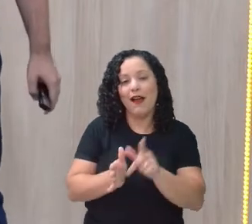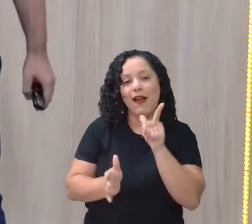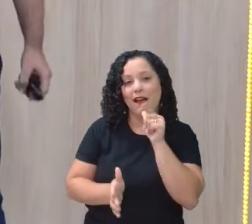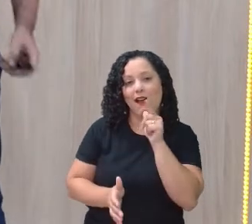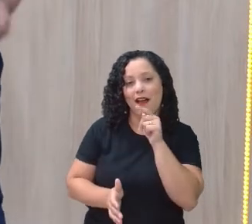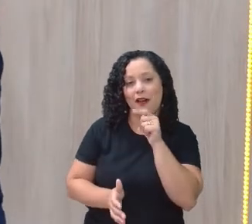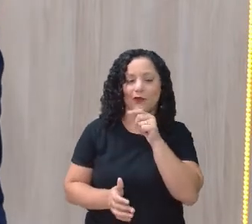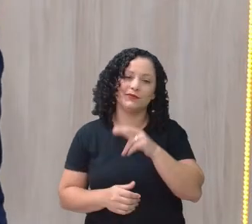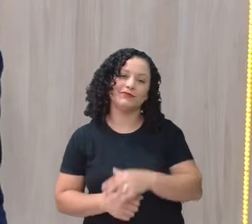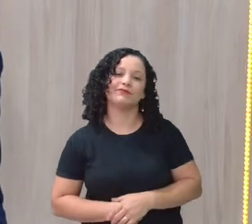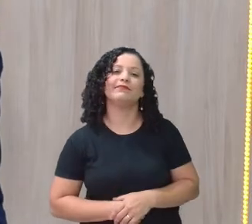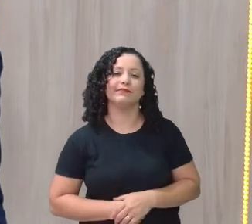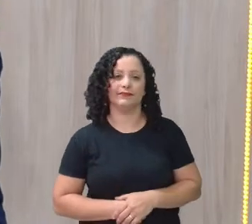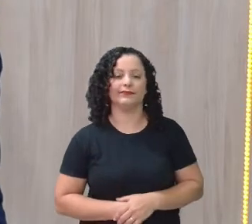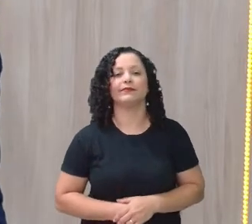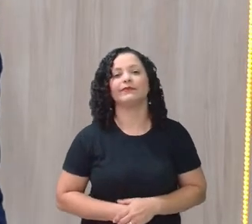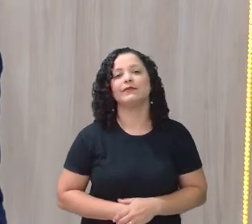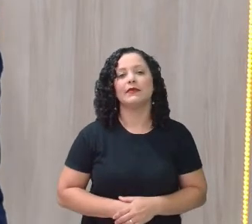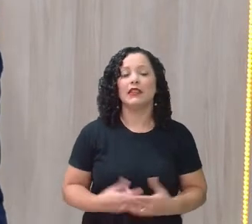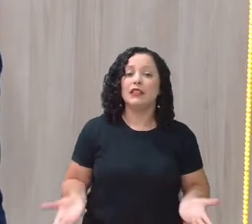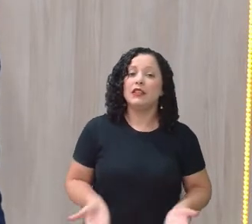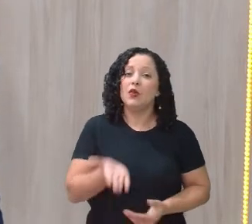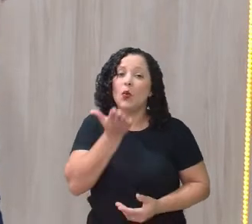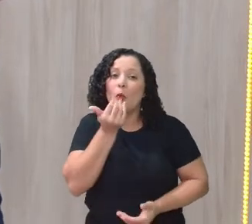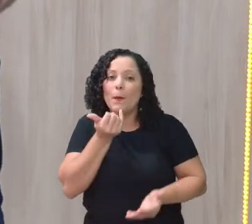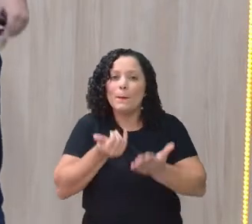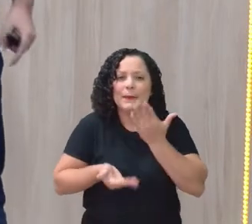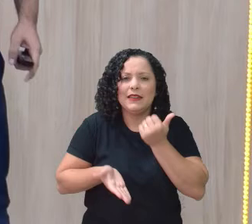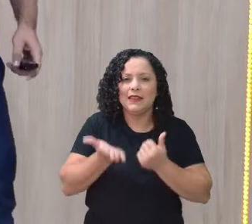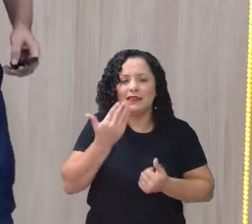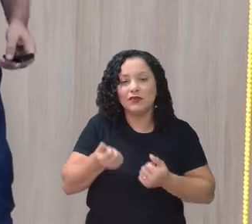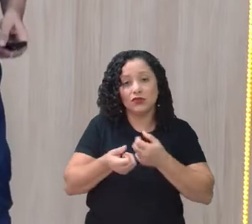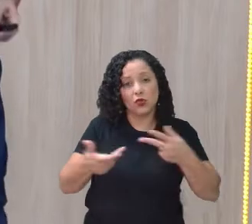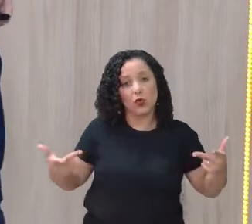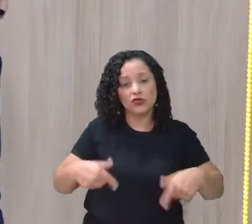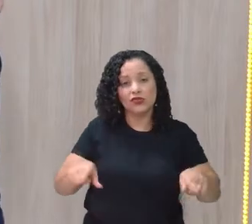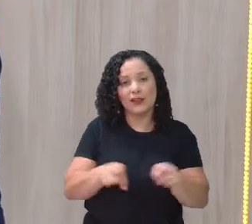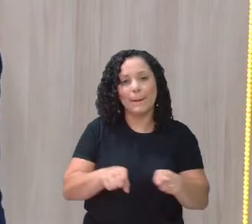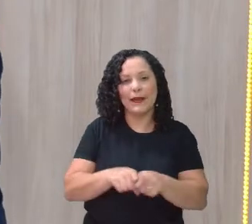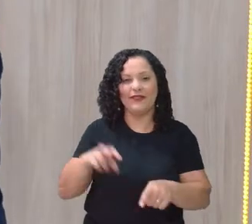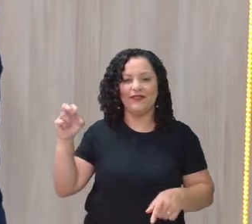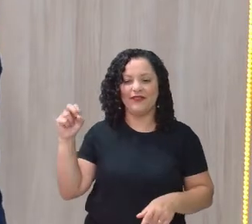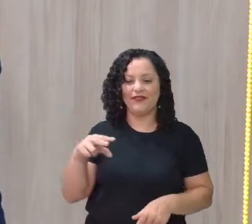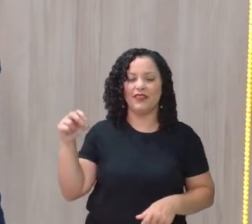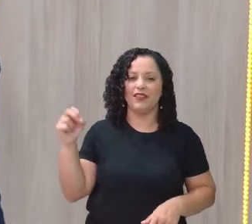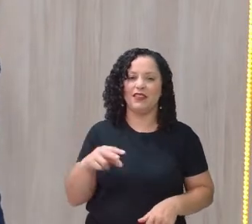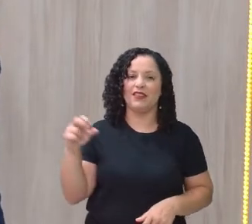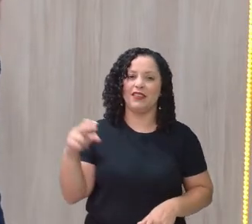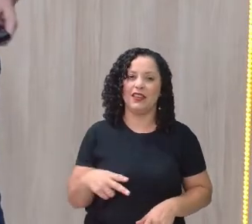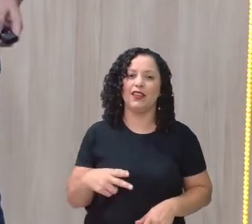não é isso? E também é os alimentos que vão ser produzidos, que também pode dar reflexo na